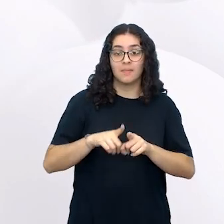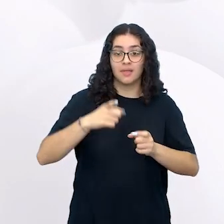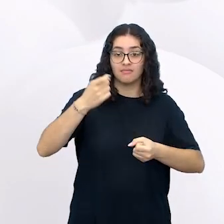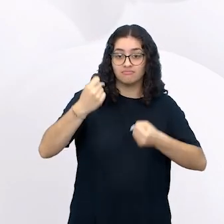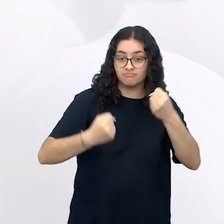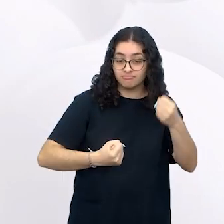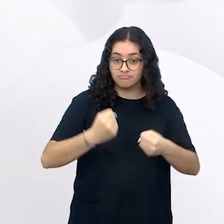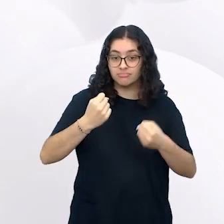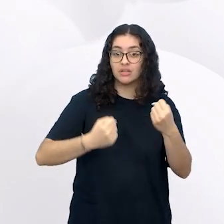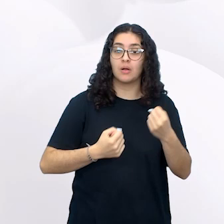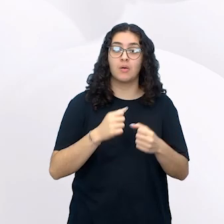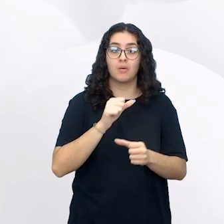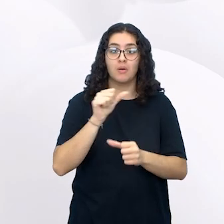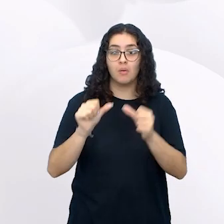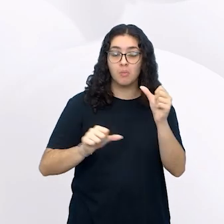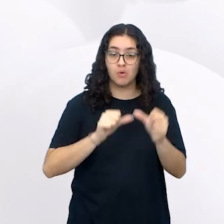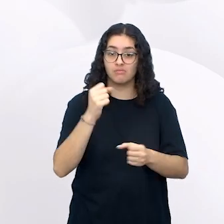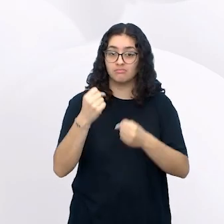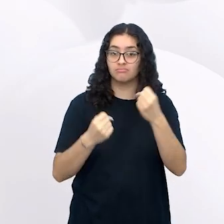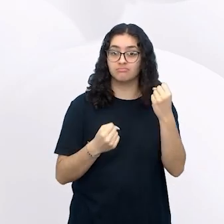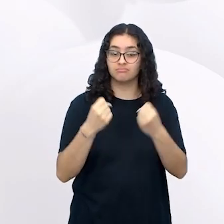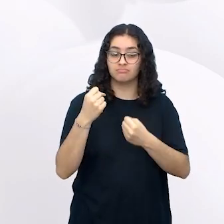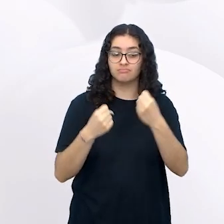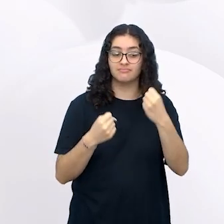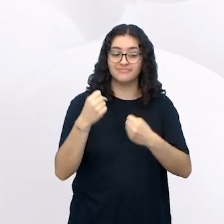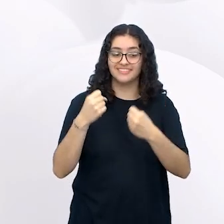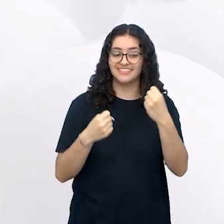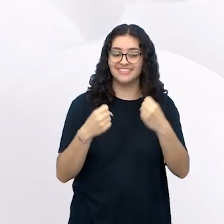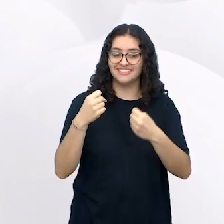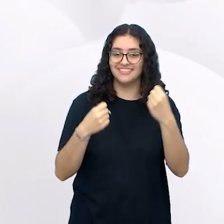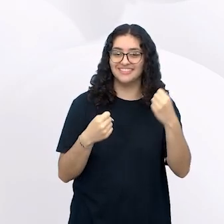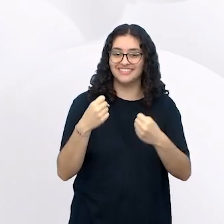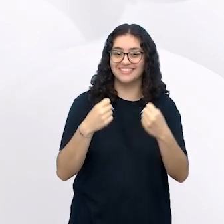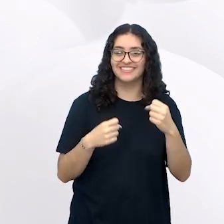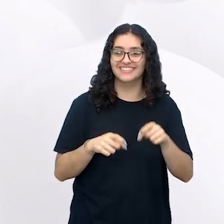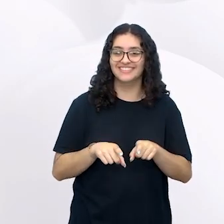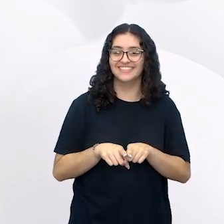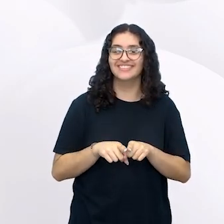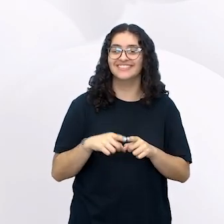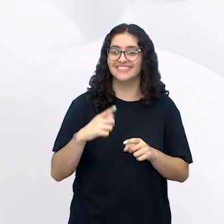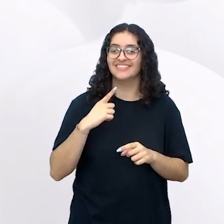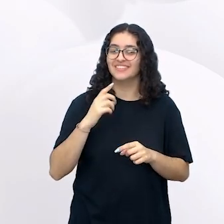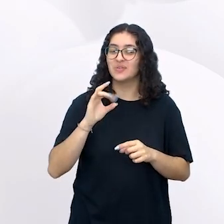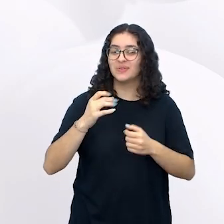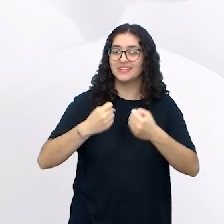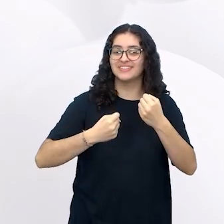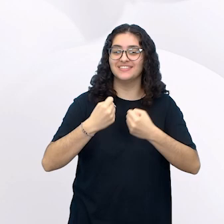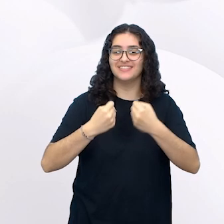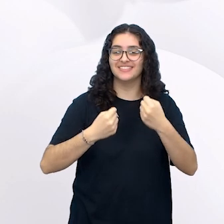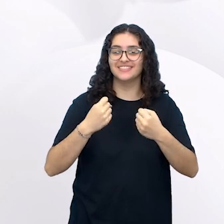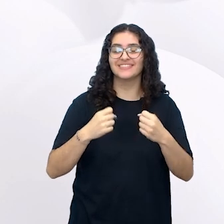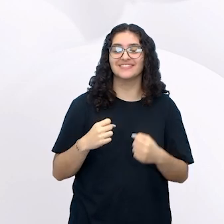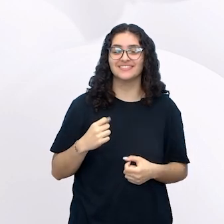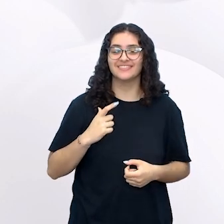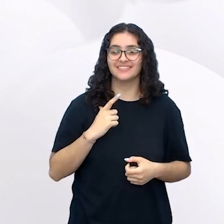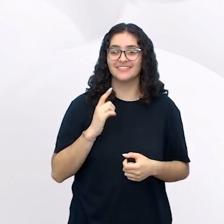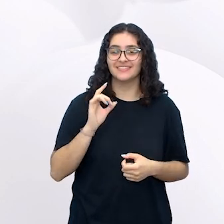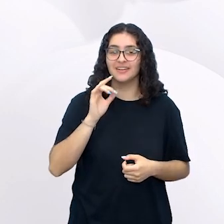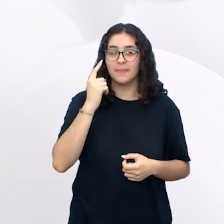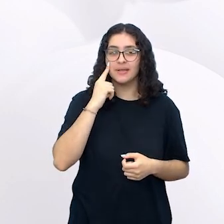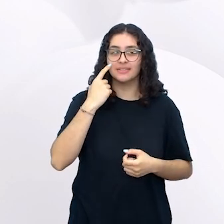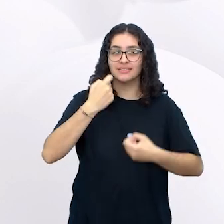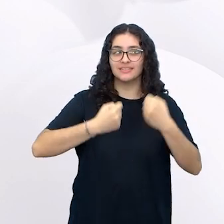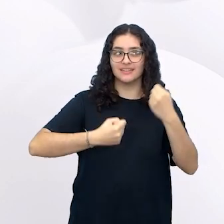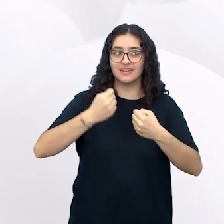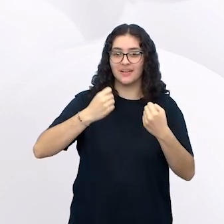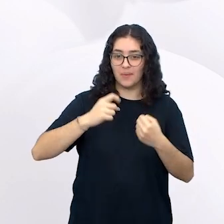ano muda os modelos dos carros, dos automóveis, e às vezes é só assim, o farol era redondo, ficou quadrado, então ele parece que ele é mais